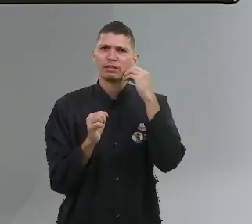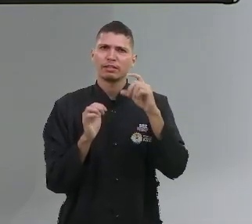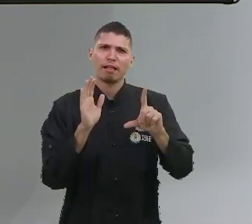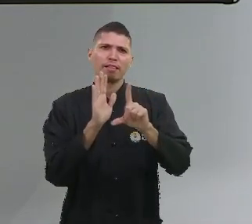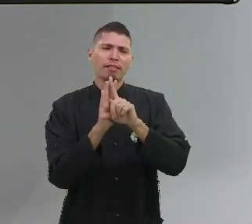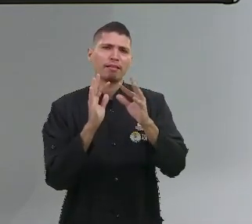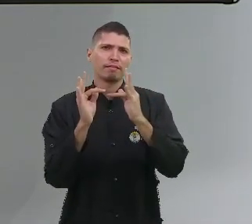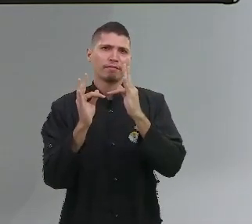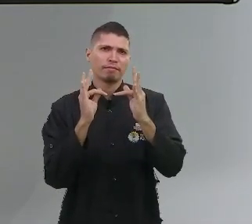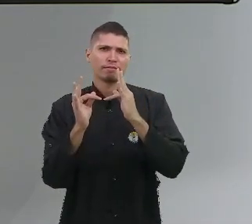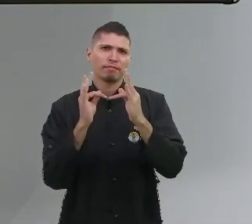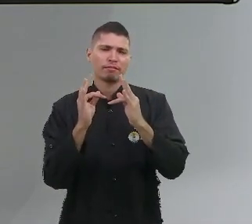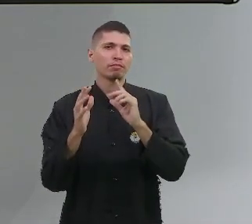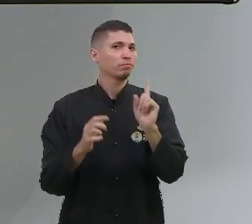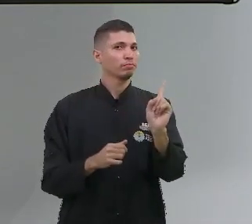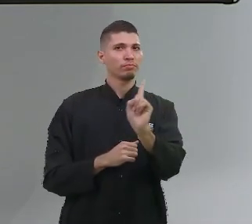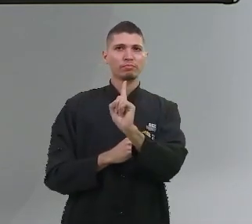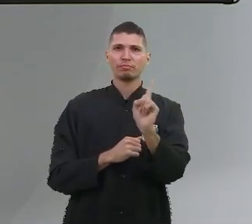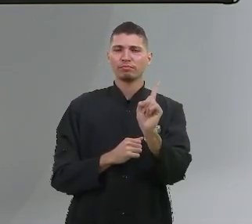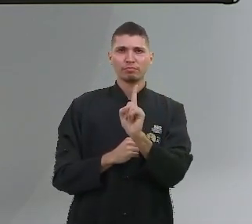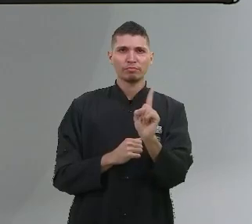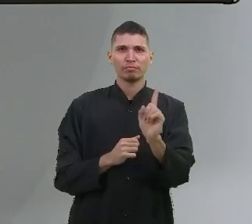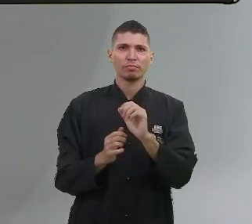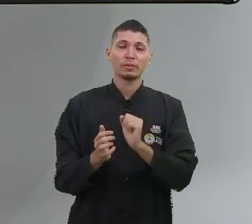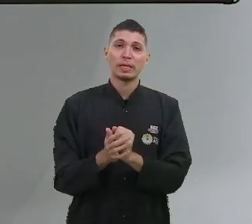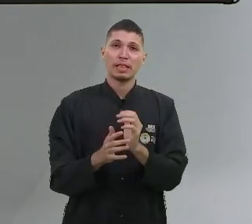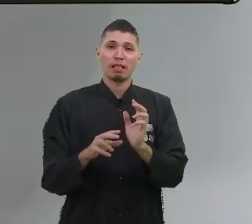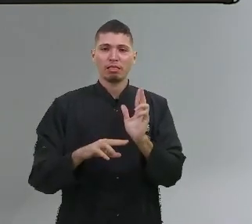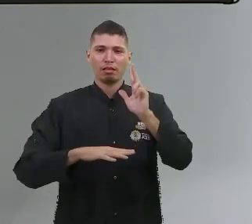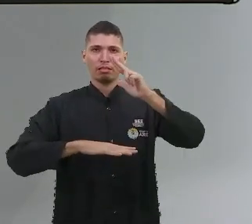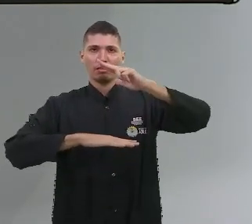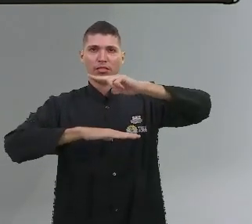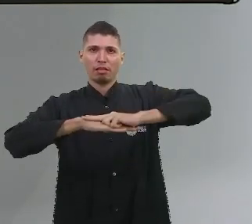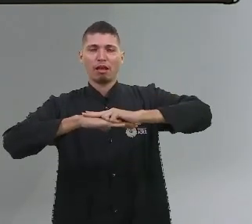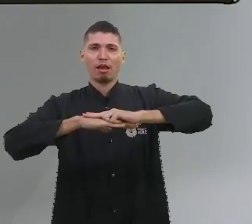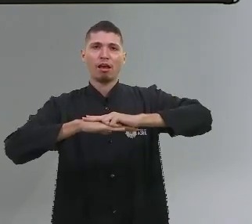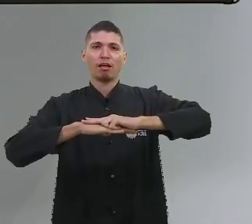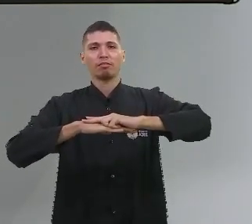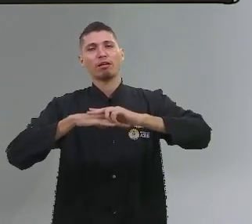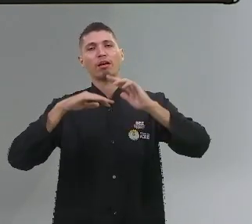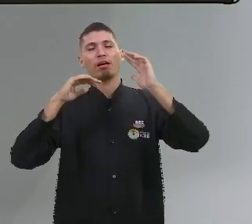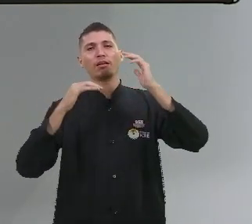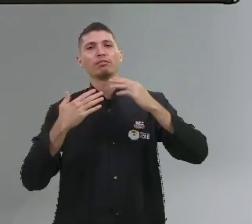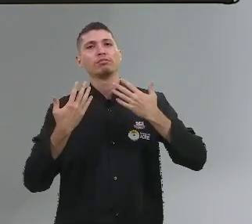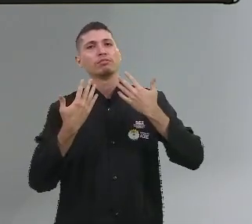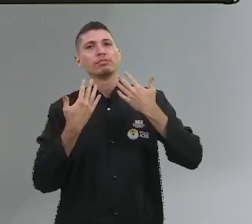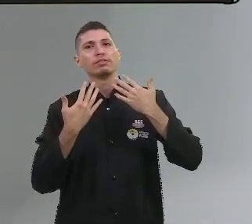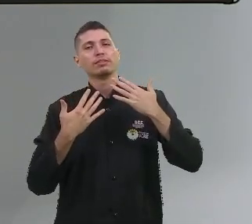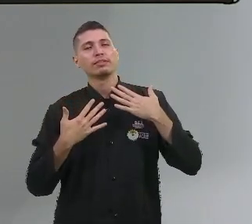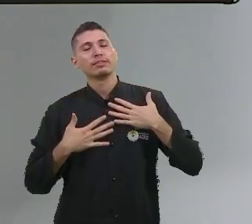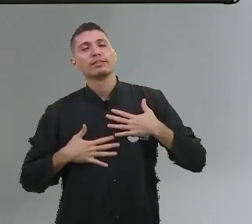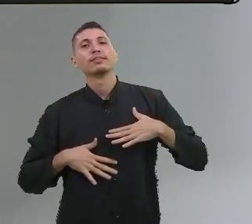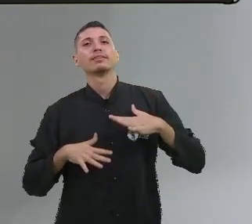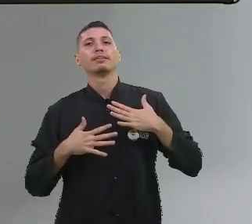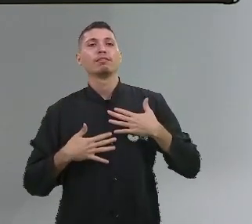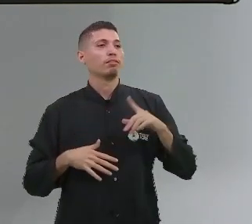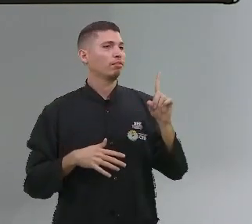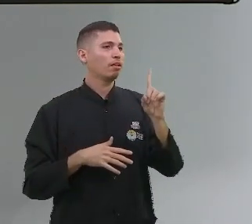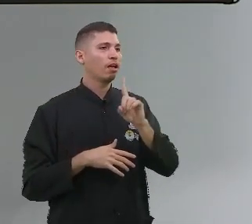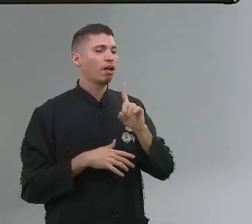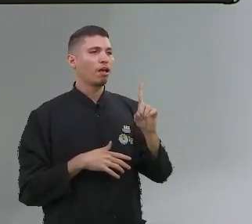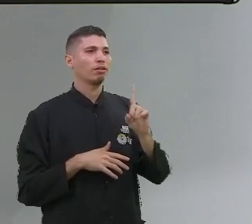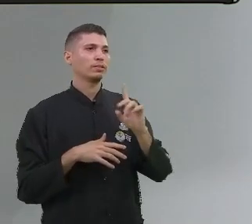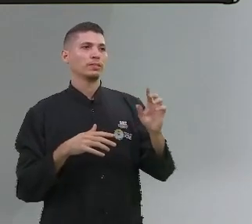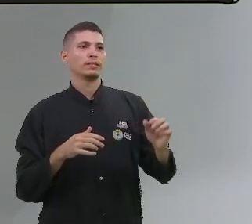Né? Ele está em repouso, está lá deitado, o dono dele diz que ele é preguiçoso, né? E ele, não, eu não sou preguiçoso, eu estou aplicando uma